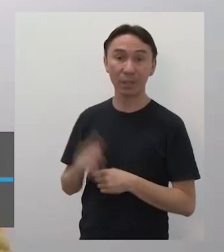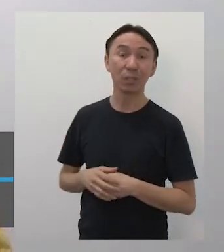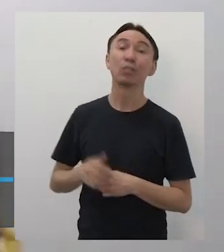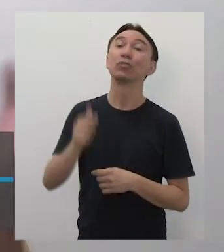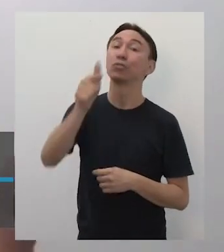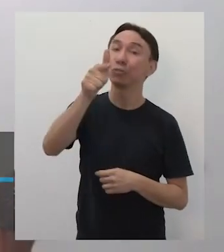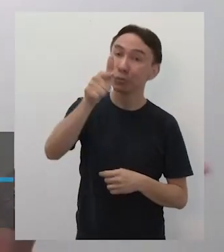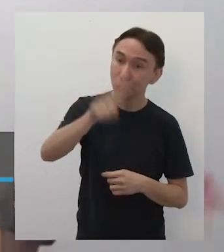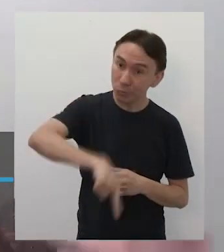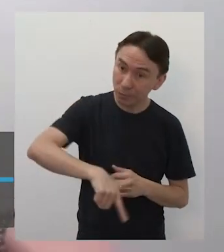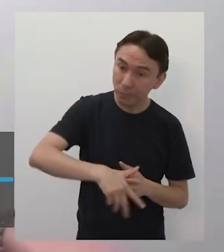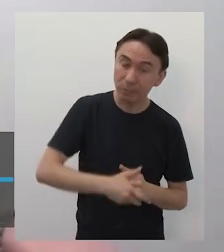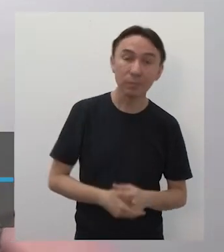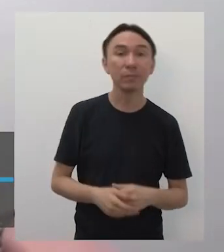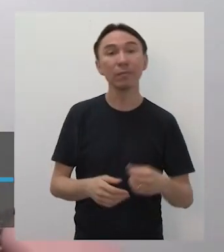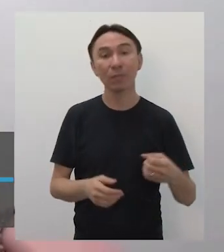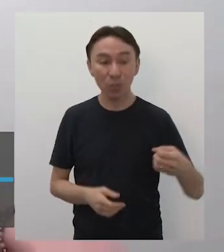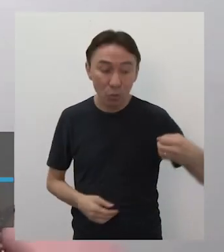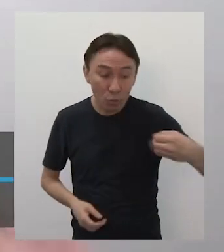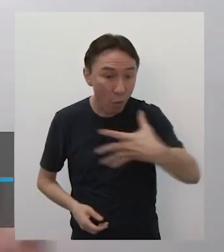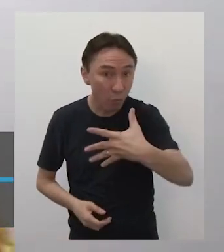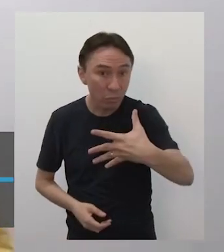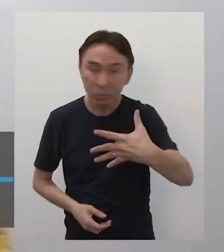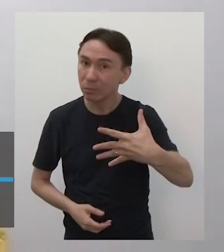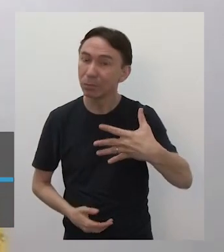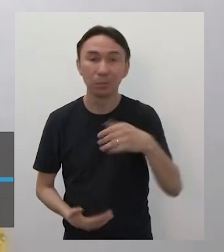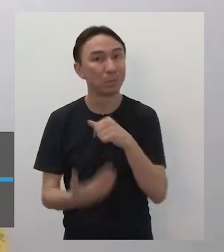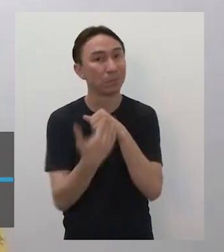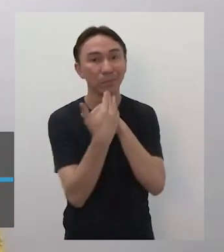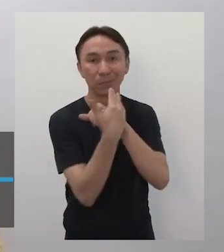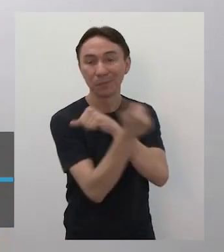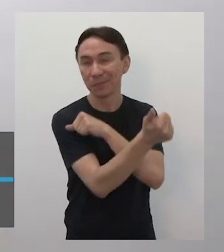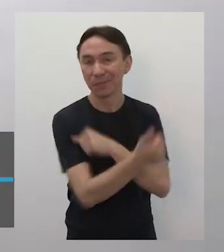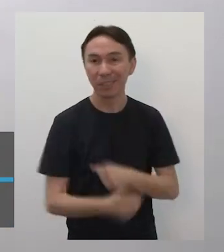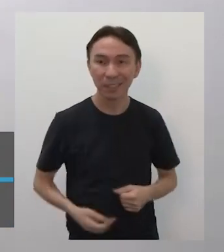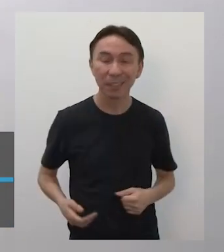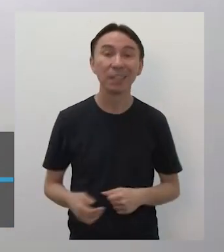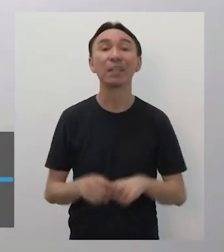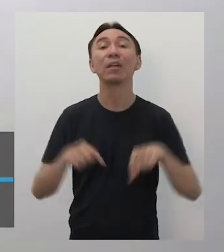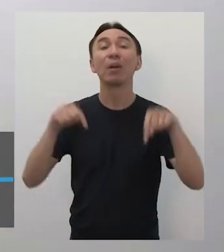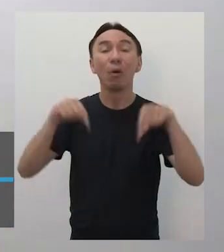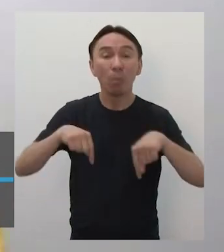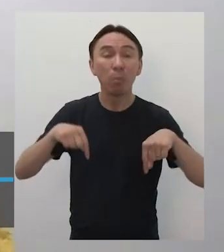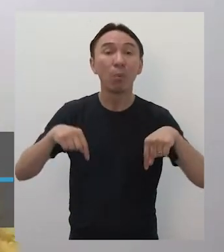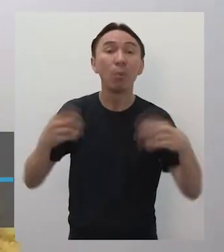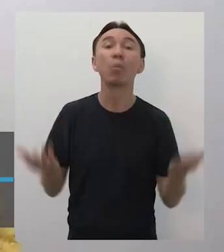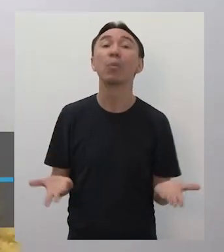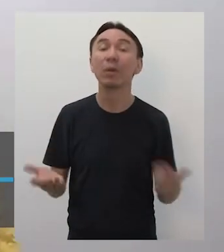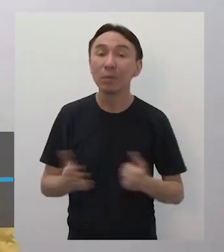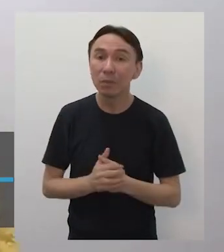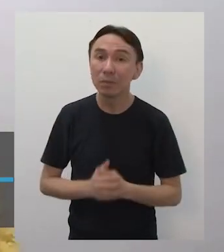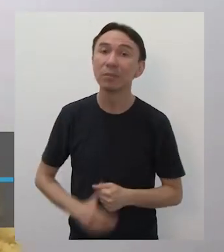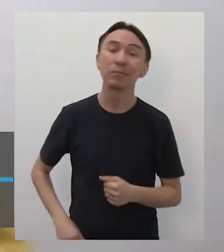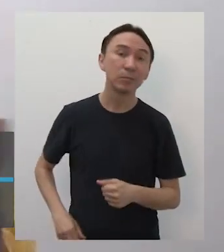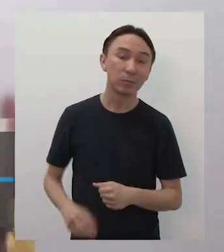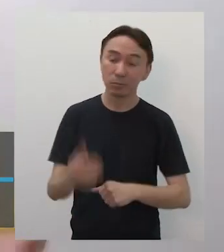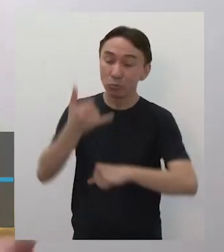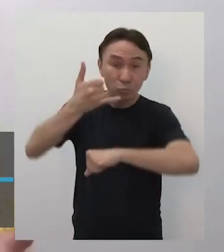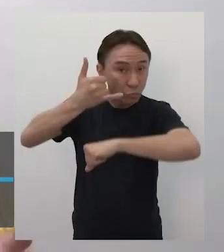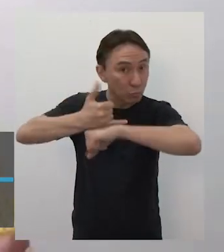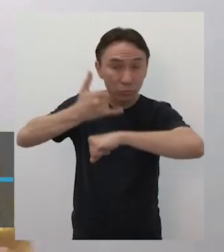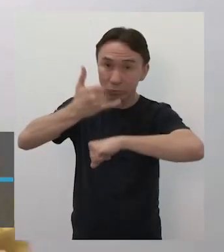novamente o novo me chama. Estou na função de supervisor de ensino